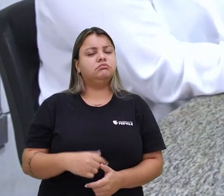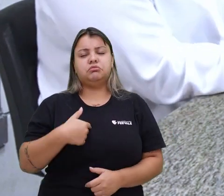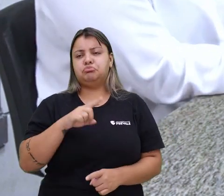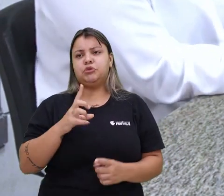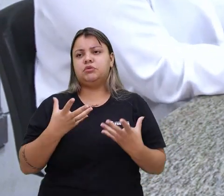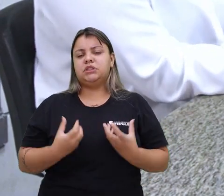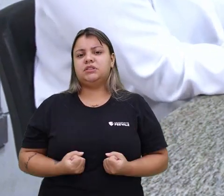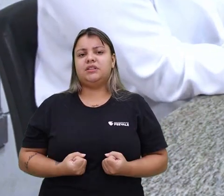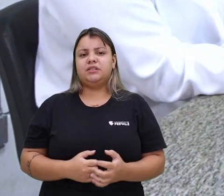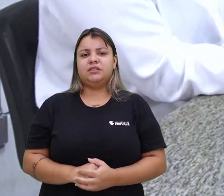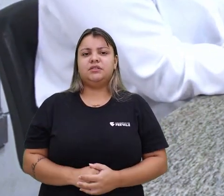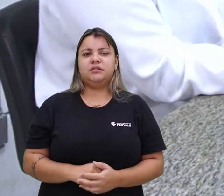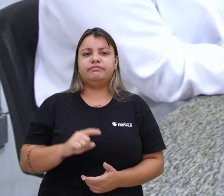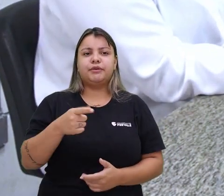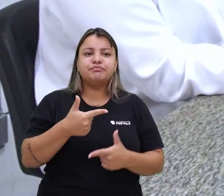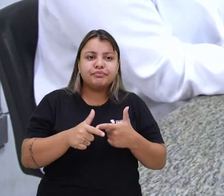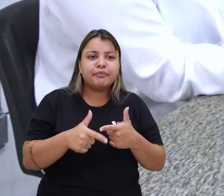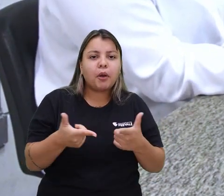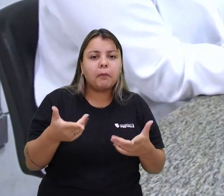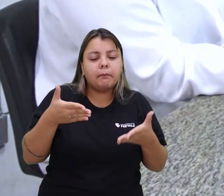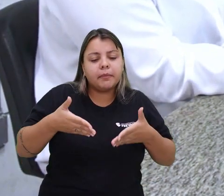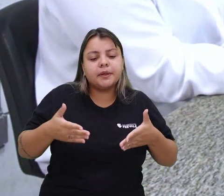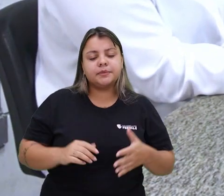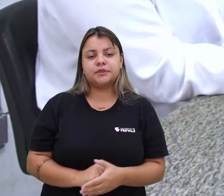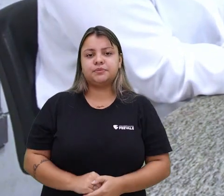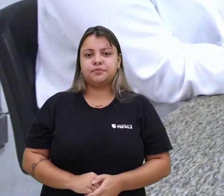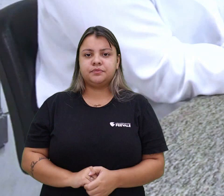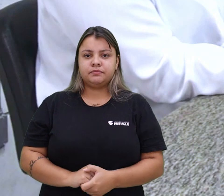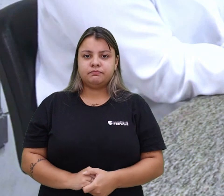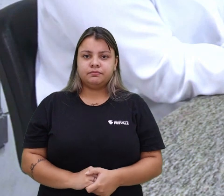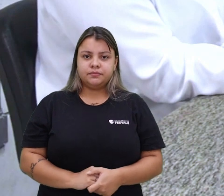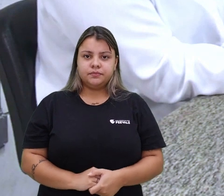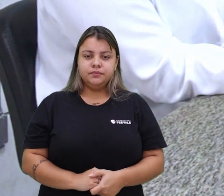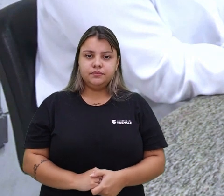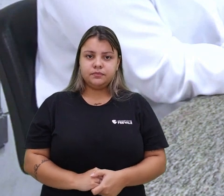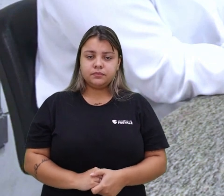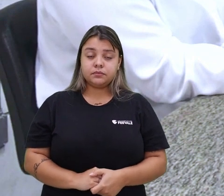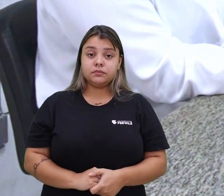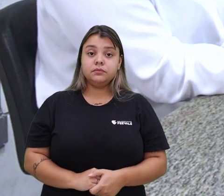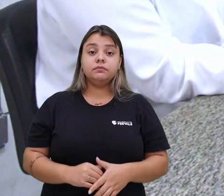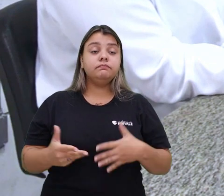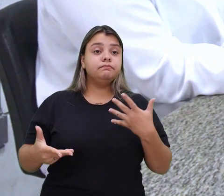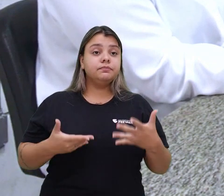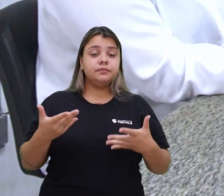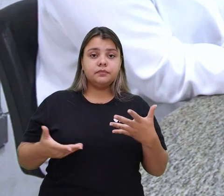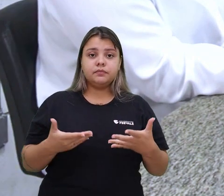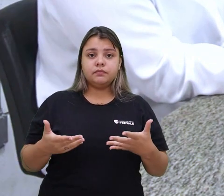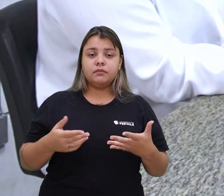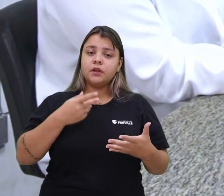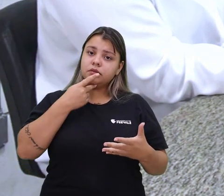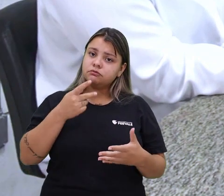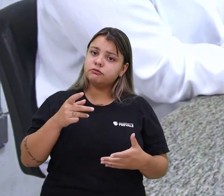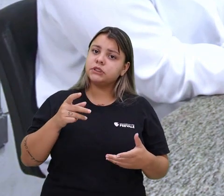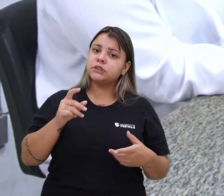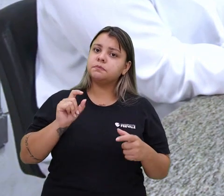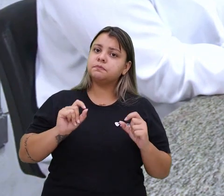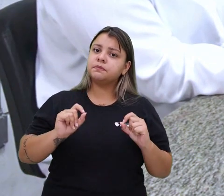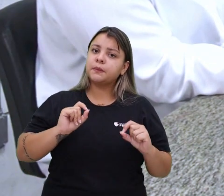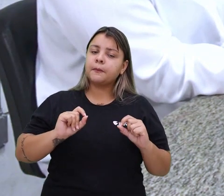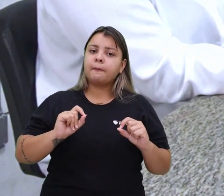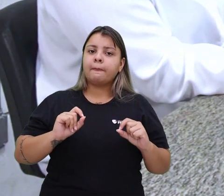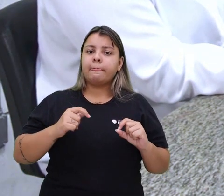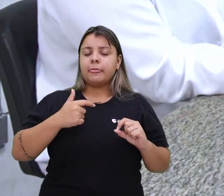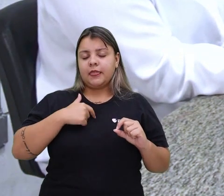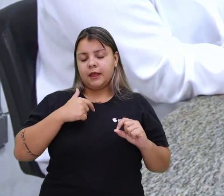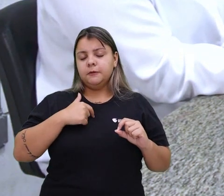contra o castelinho acho que é um dos maiores problemas da UFPA é isso inclusive E aí eu disse olha ã